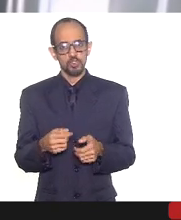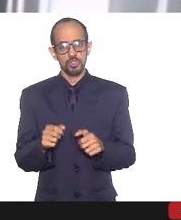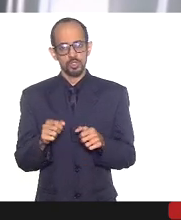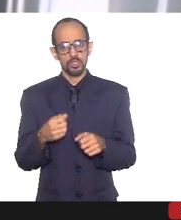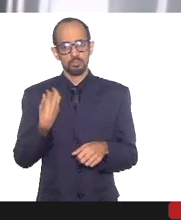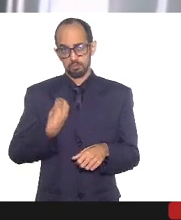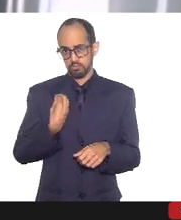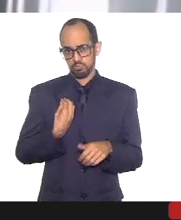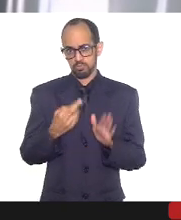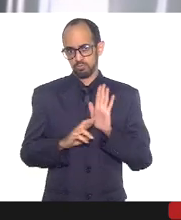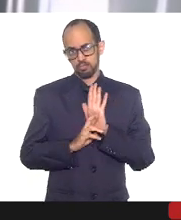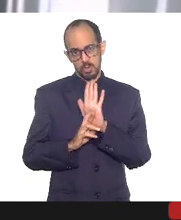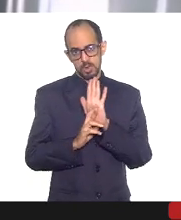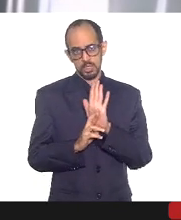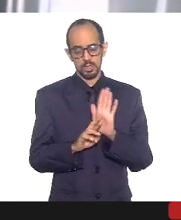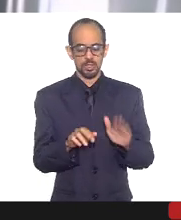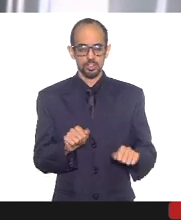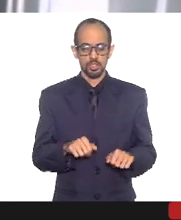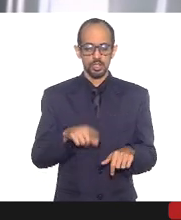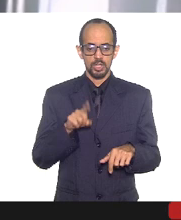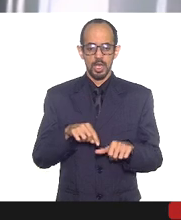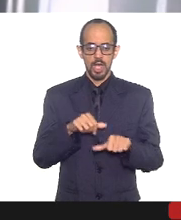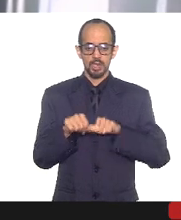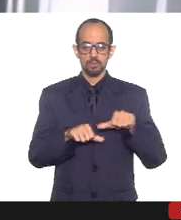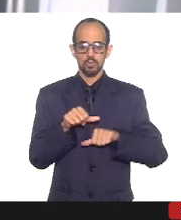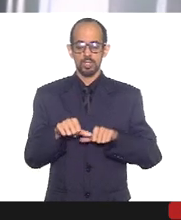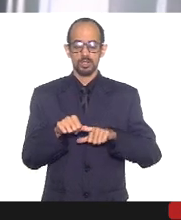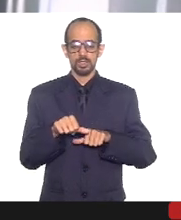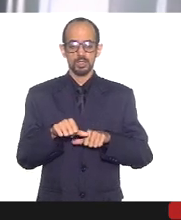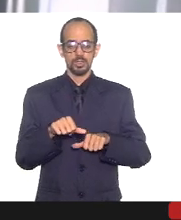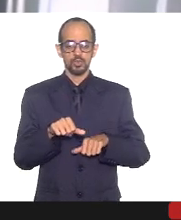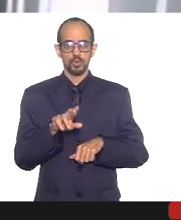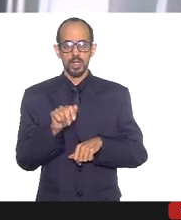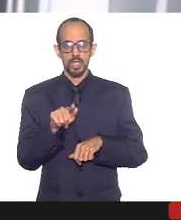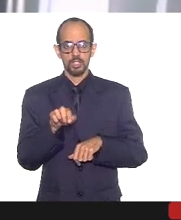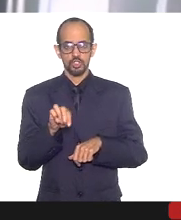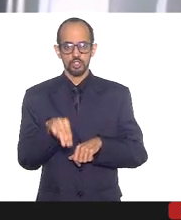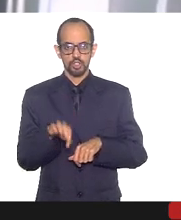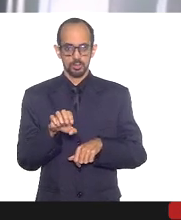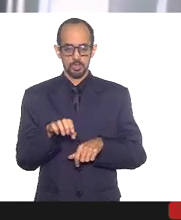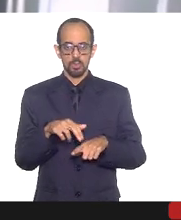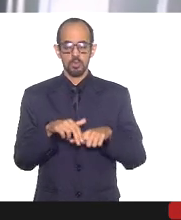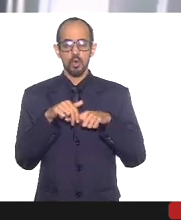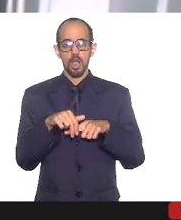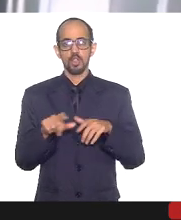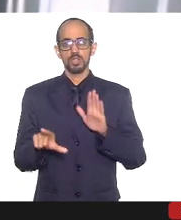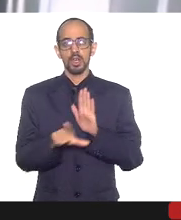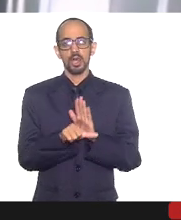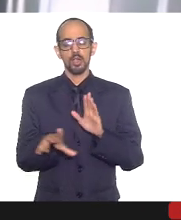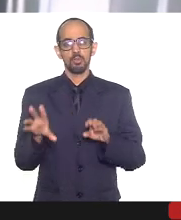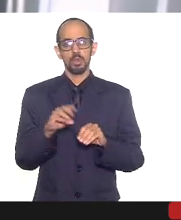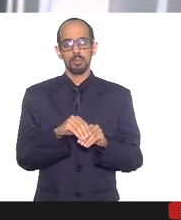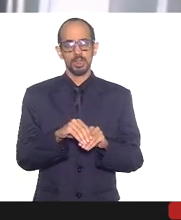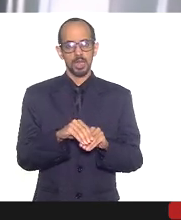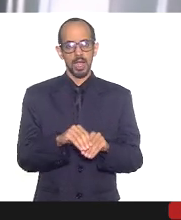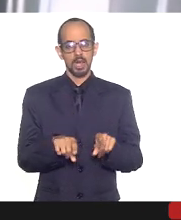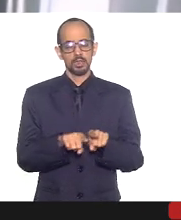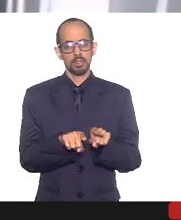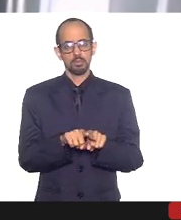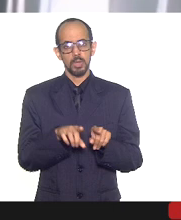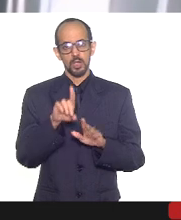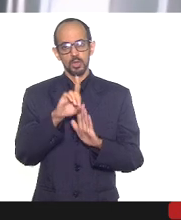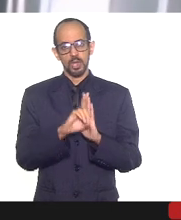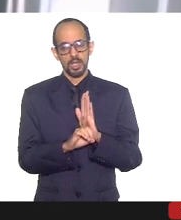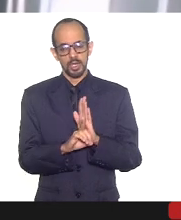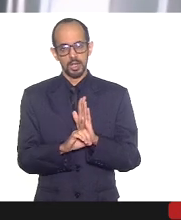debate sobre as mudanças no regime de recuperação fiscal, em função da Lei Complementar 178 e do decreto regulamentador, e teremos